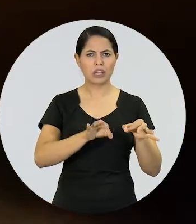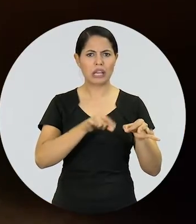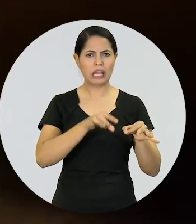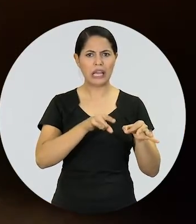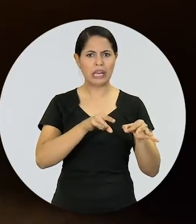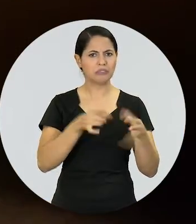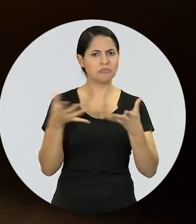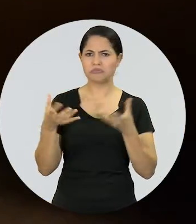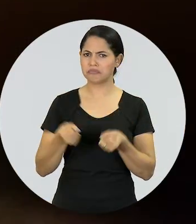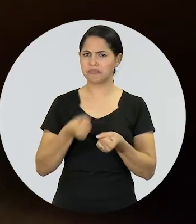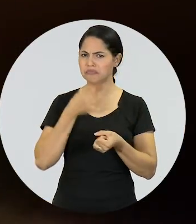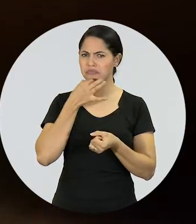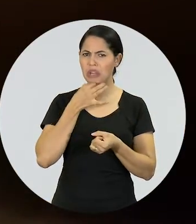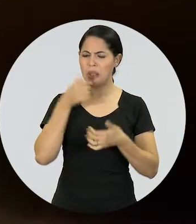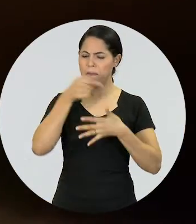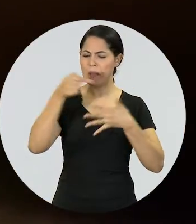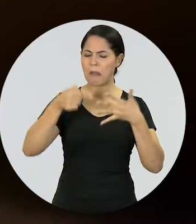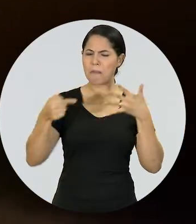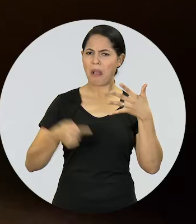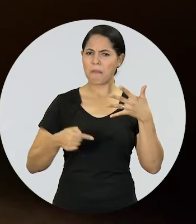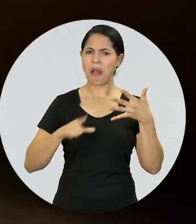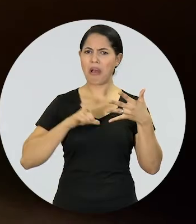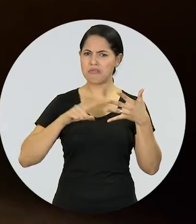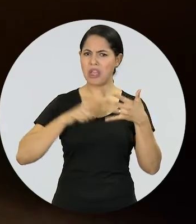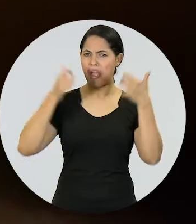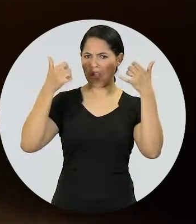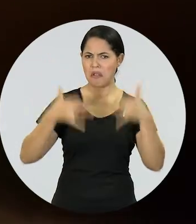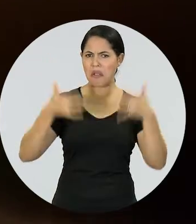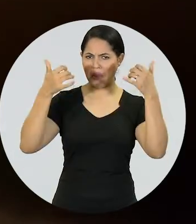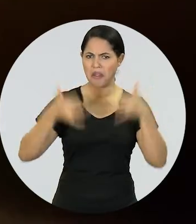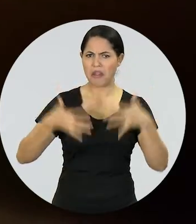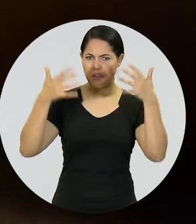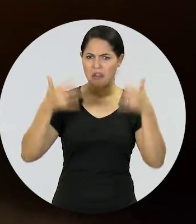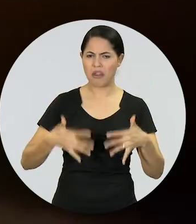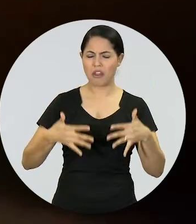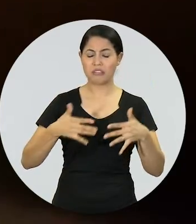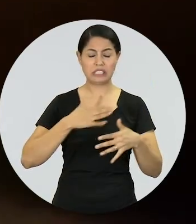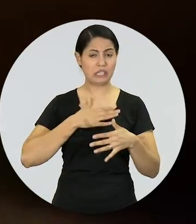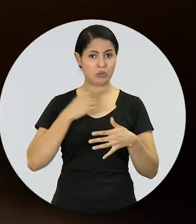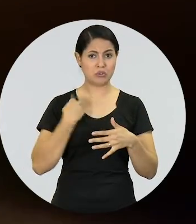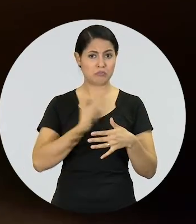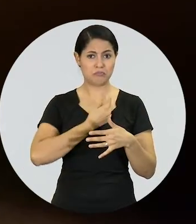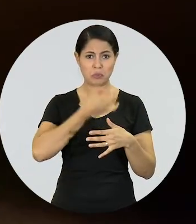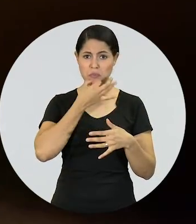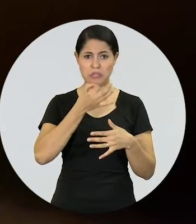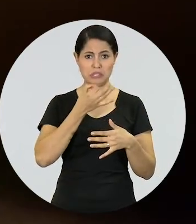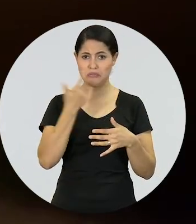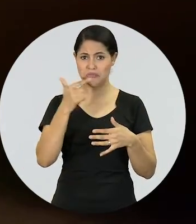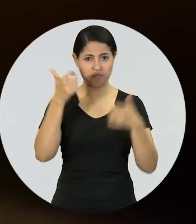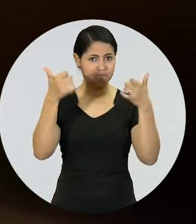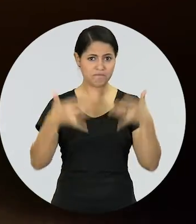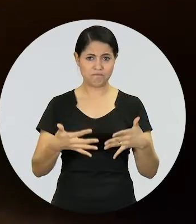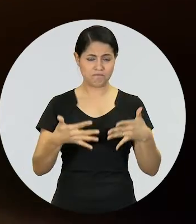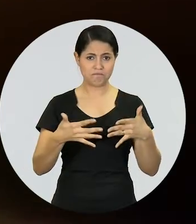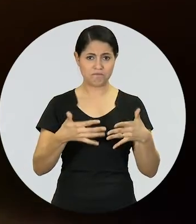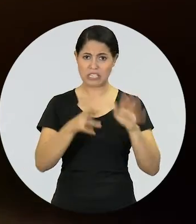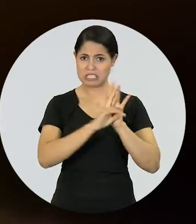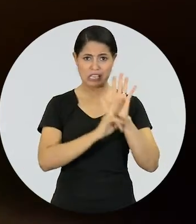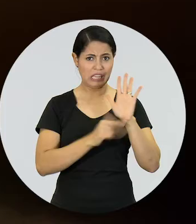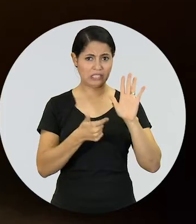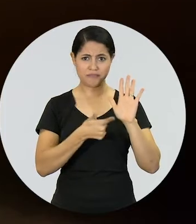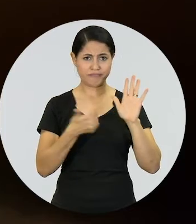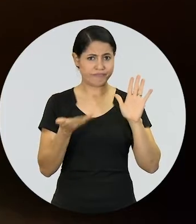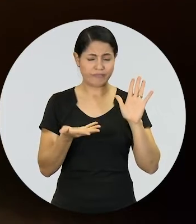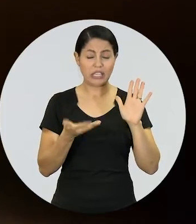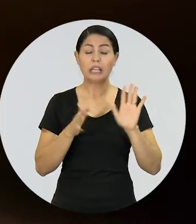se colocou irredutível, né? Colocou vários argumentos que entendemos infundados